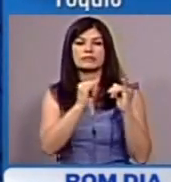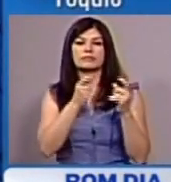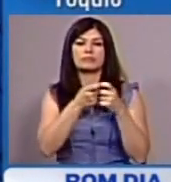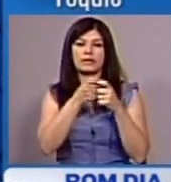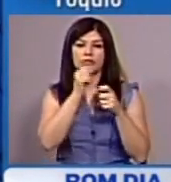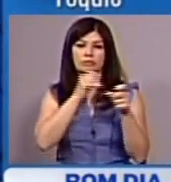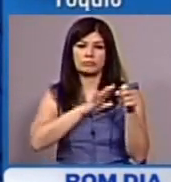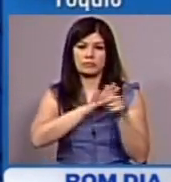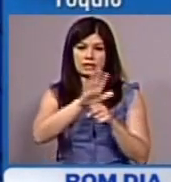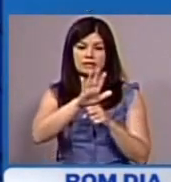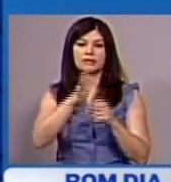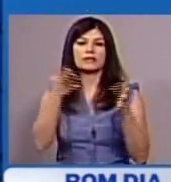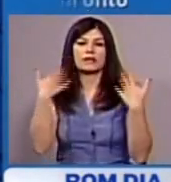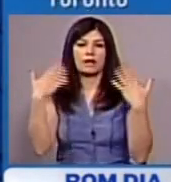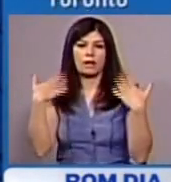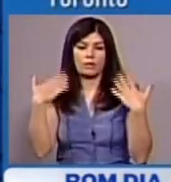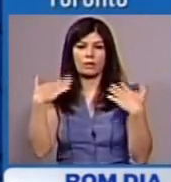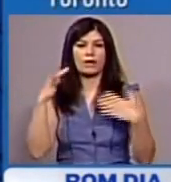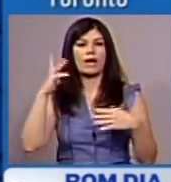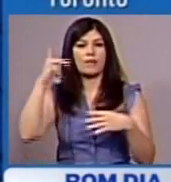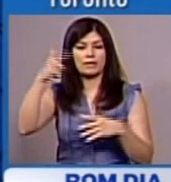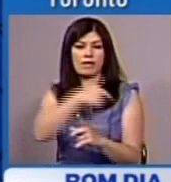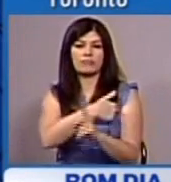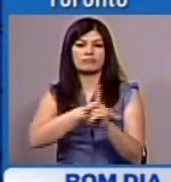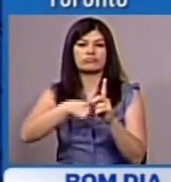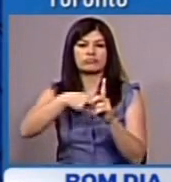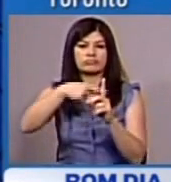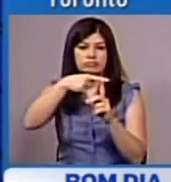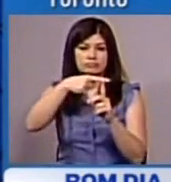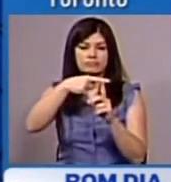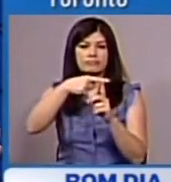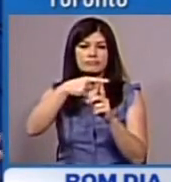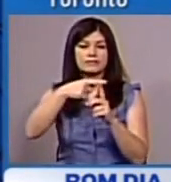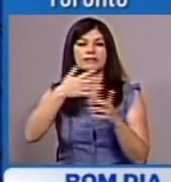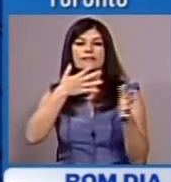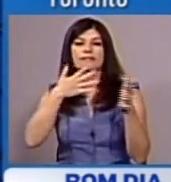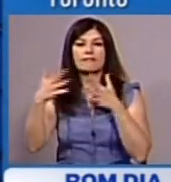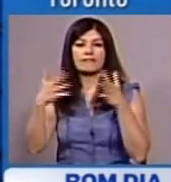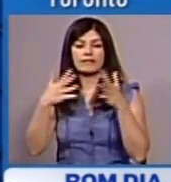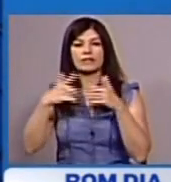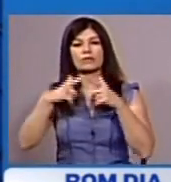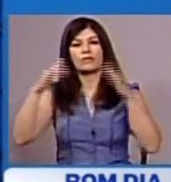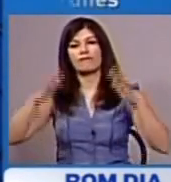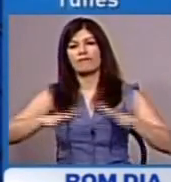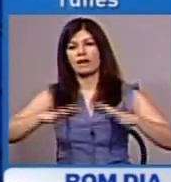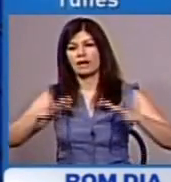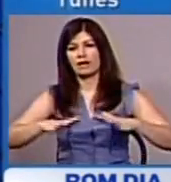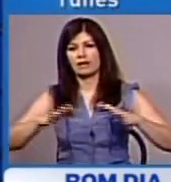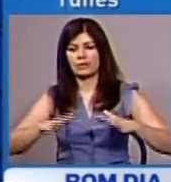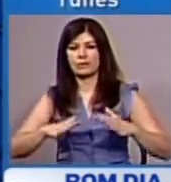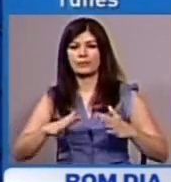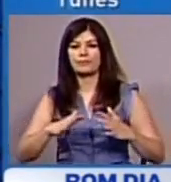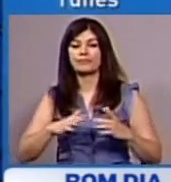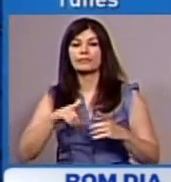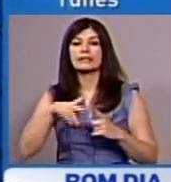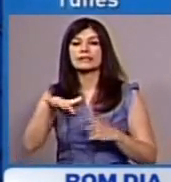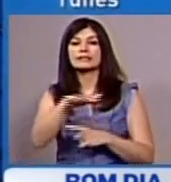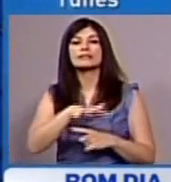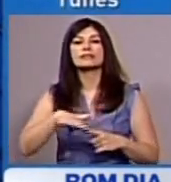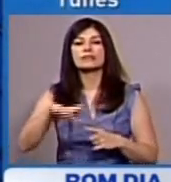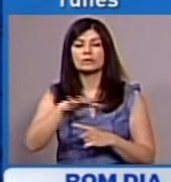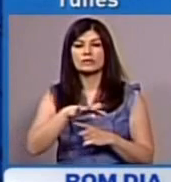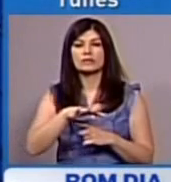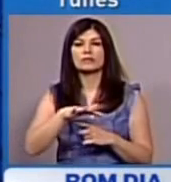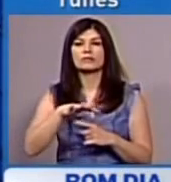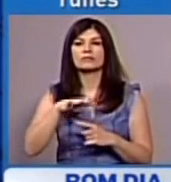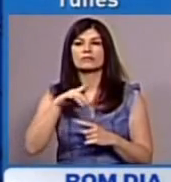litoral, amanhã, teremos já temperaturas bastante mais elevadas que hoje, vento fraco, e a situação a querer